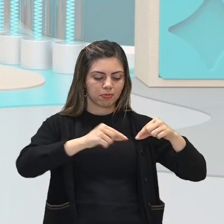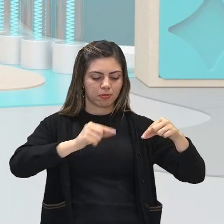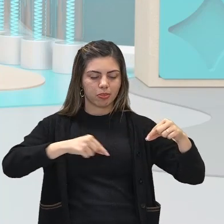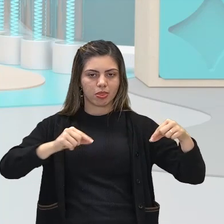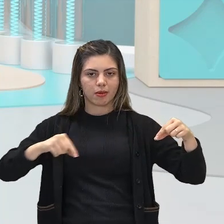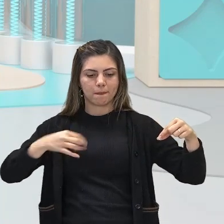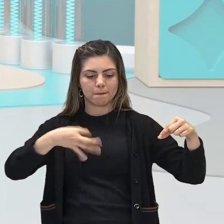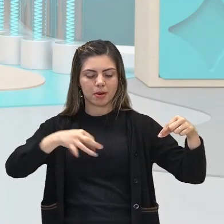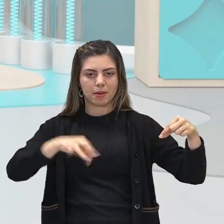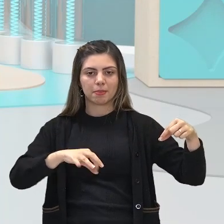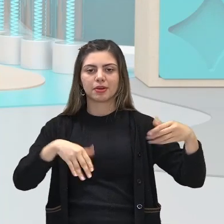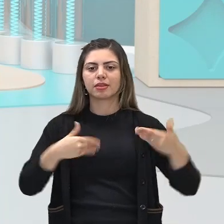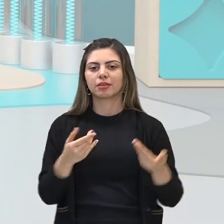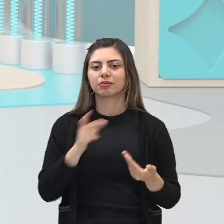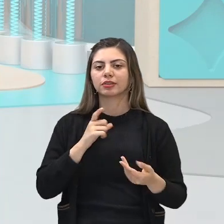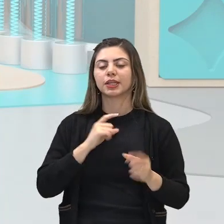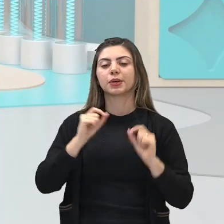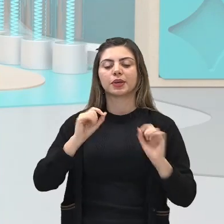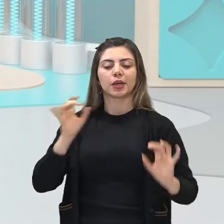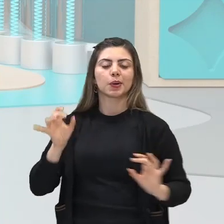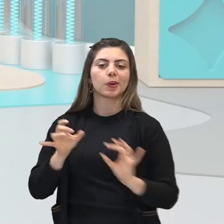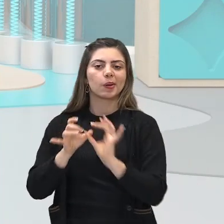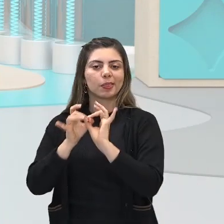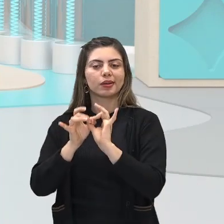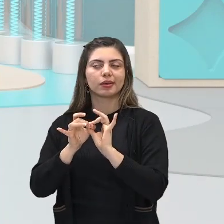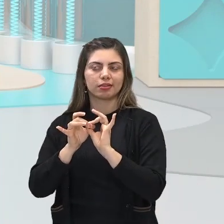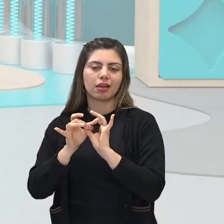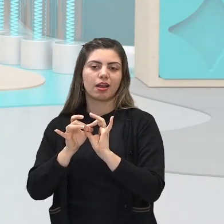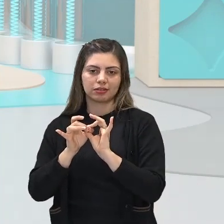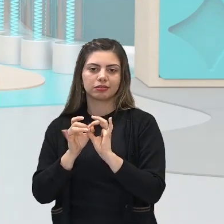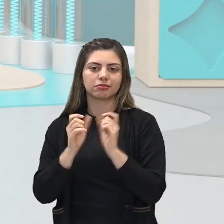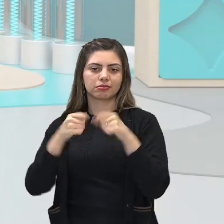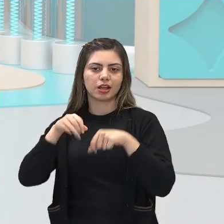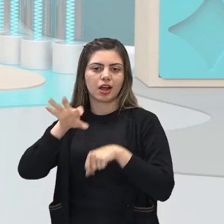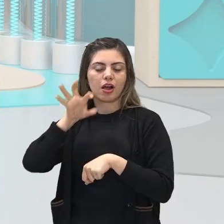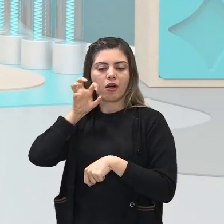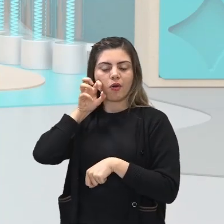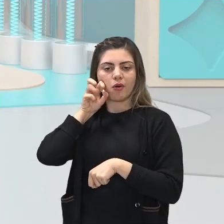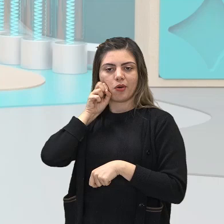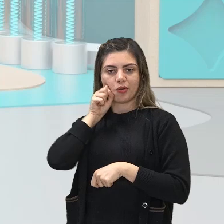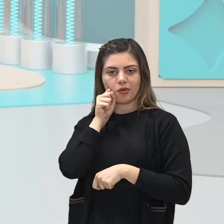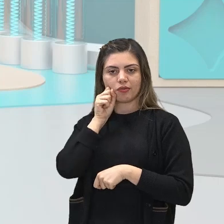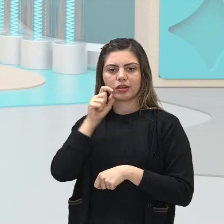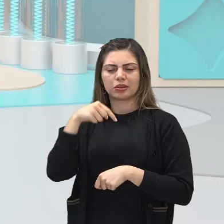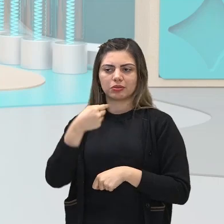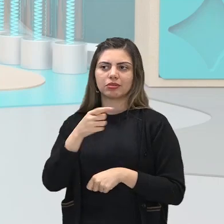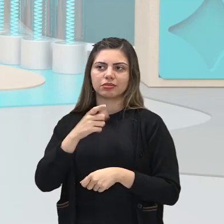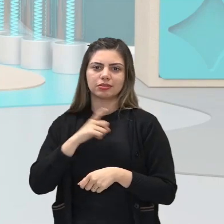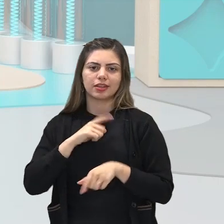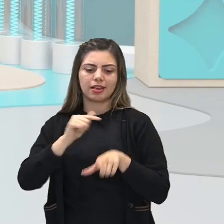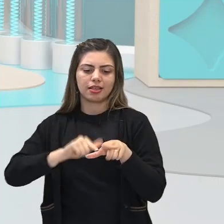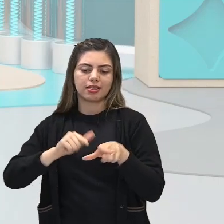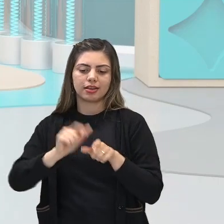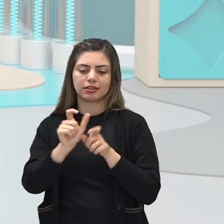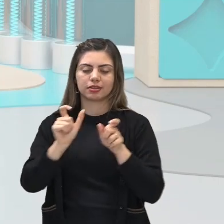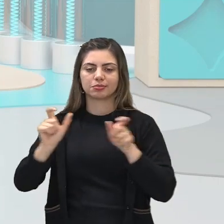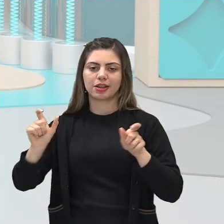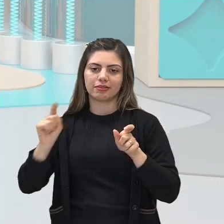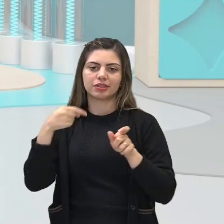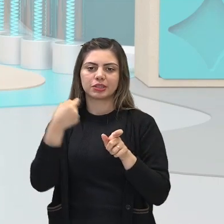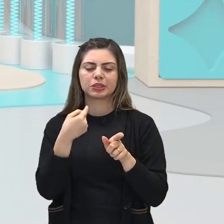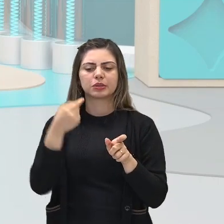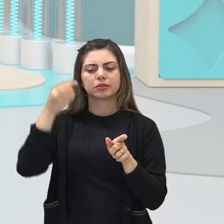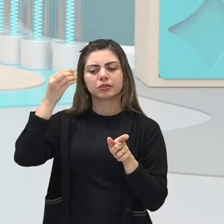transmitindo, e a gente pode fazer associações com as nossas letras, com as nossas palavras, que nós acabamos